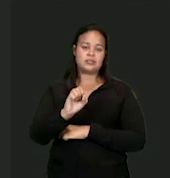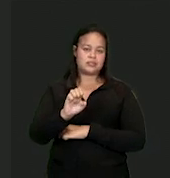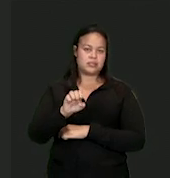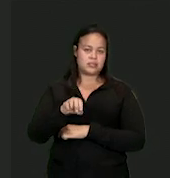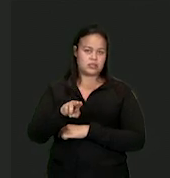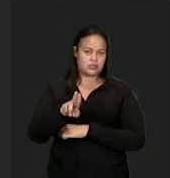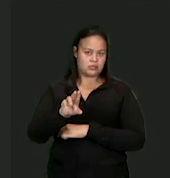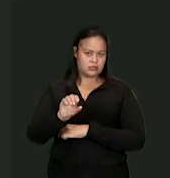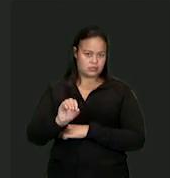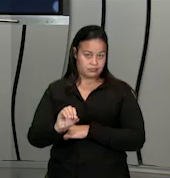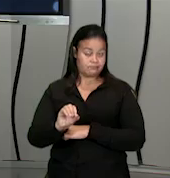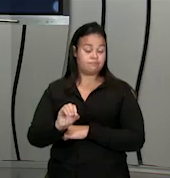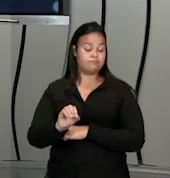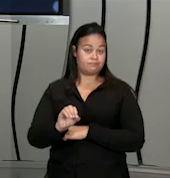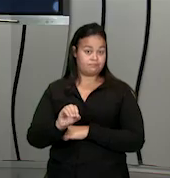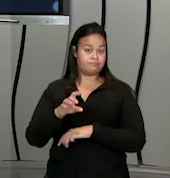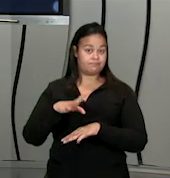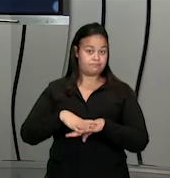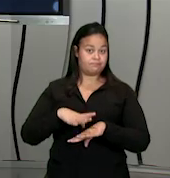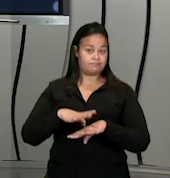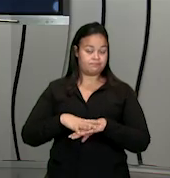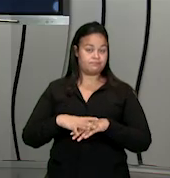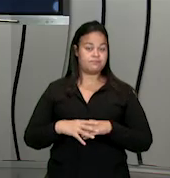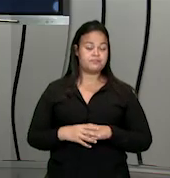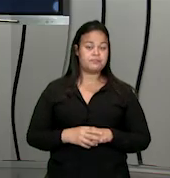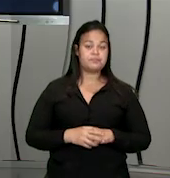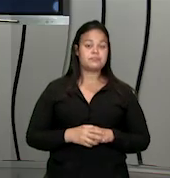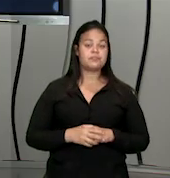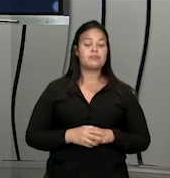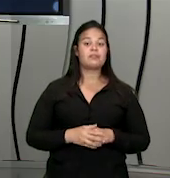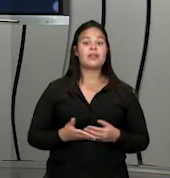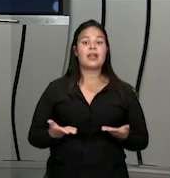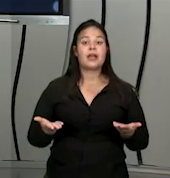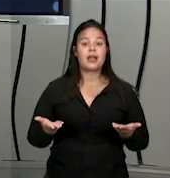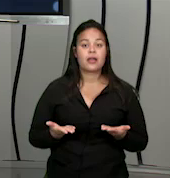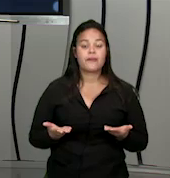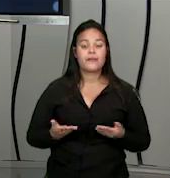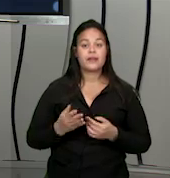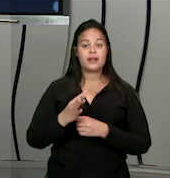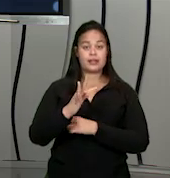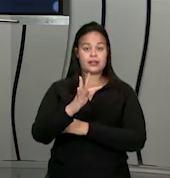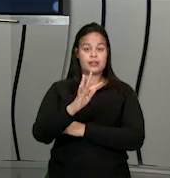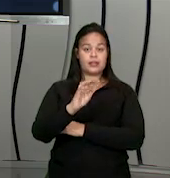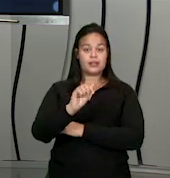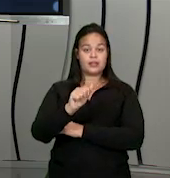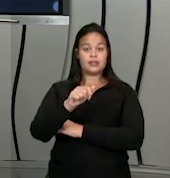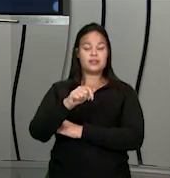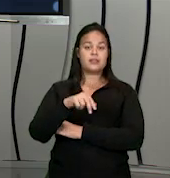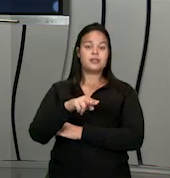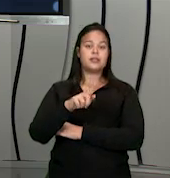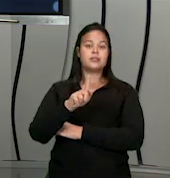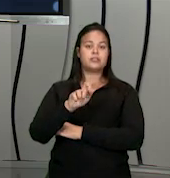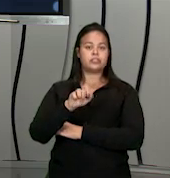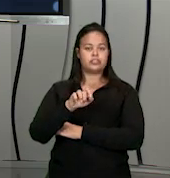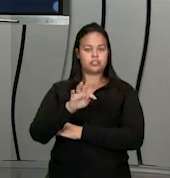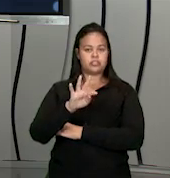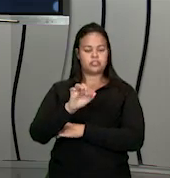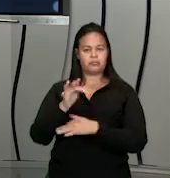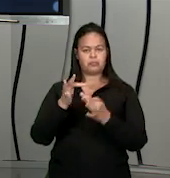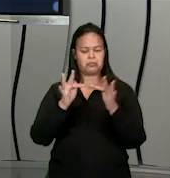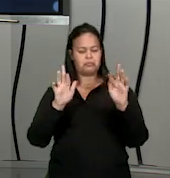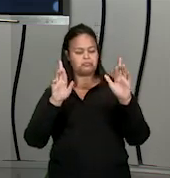nós teremos um cosseno. E a tangente, ela é bem diferente, ela é uma função